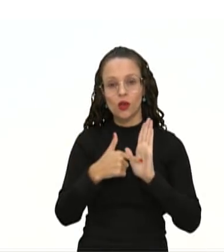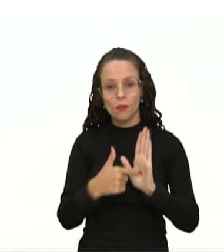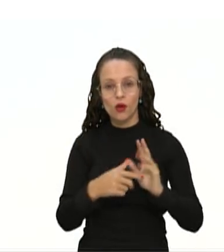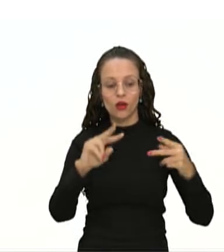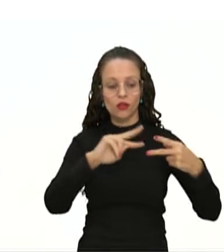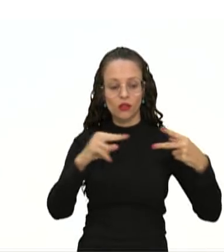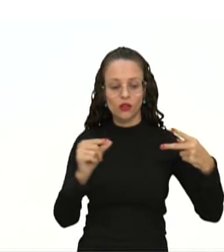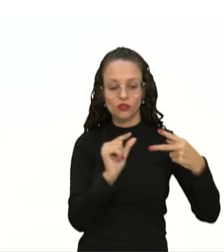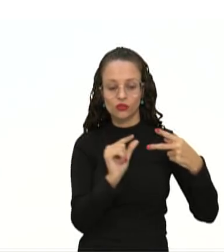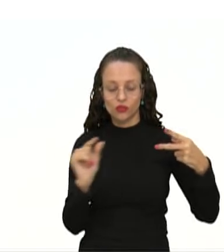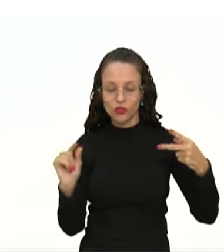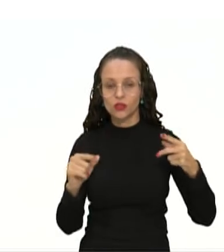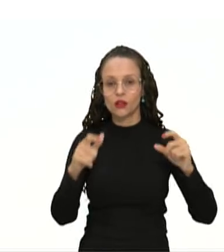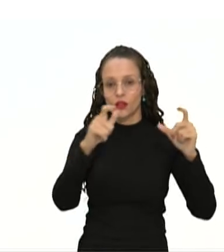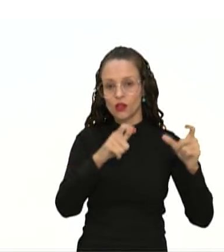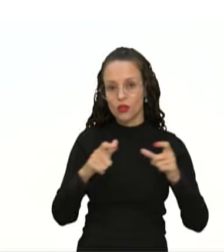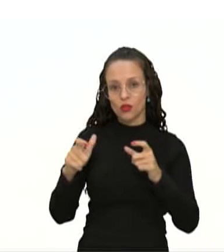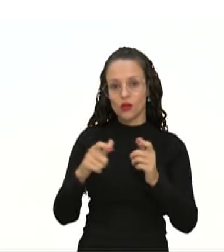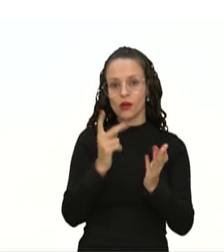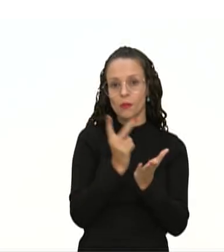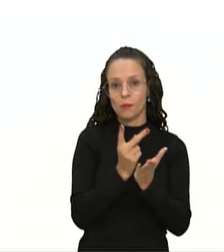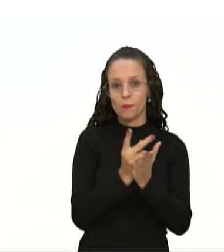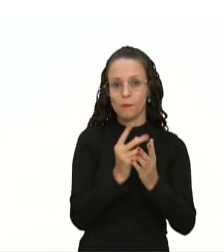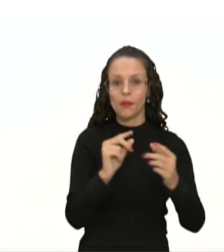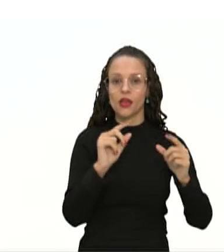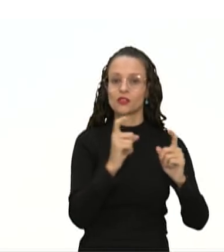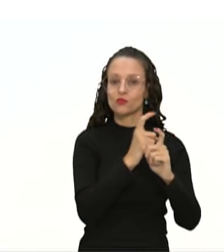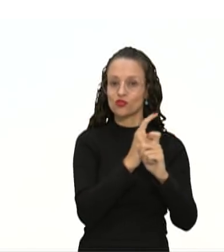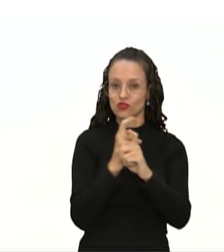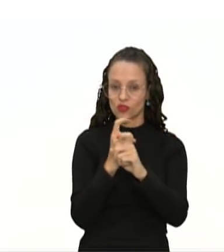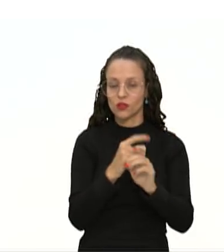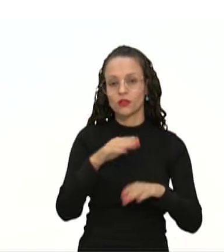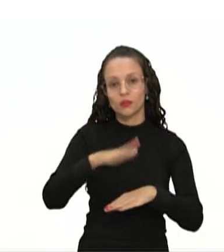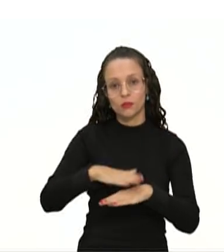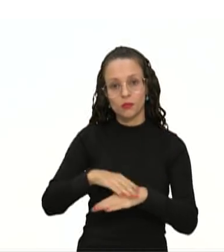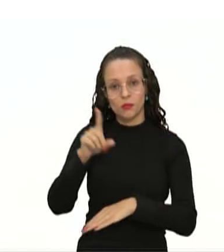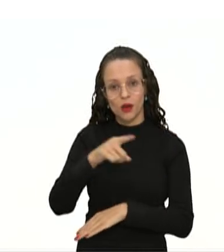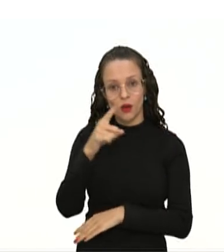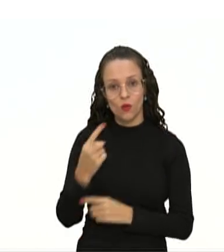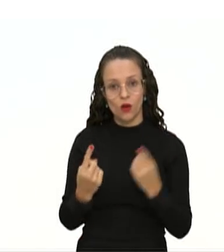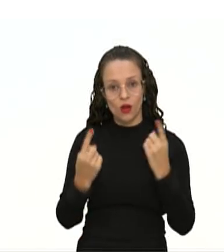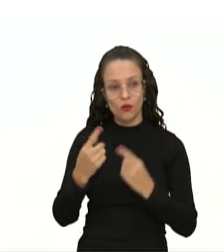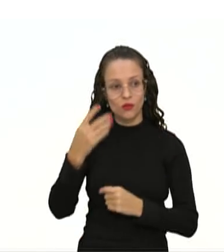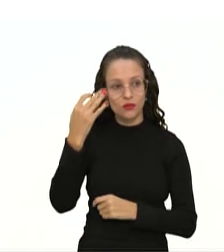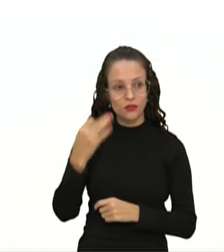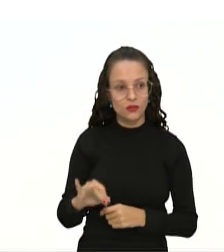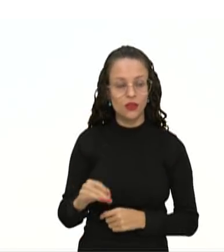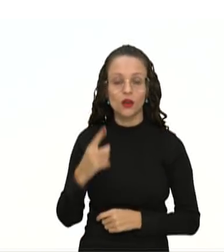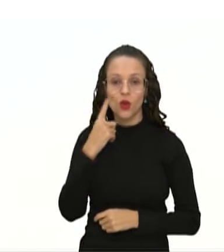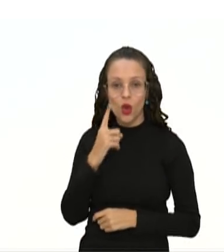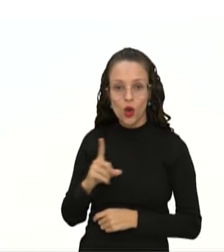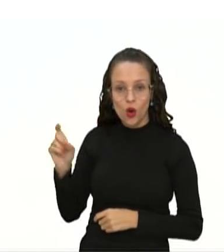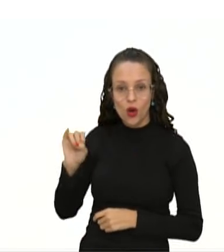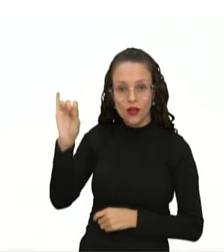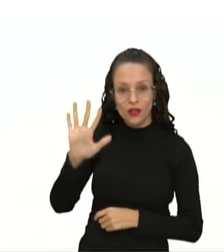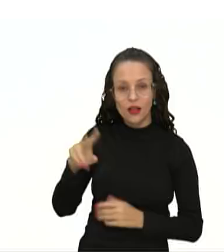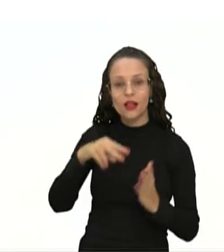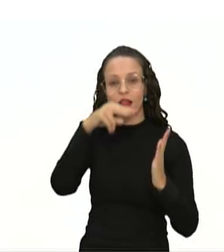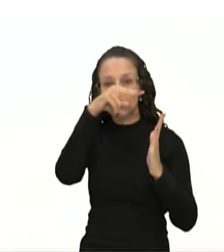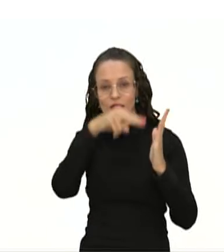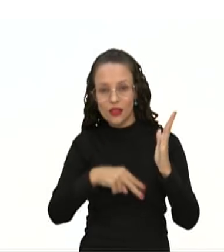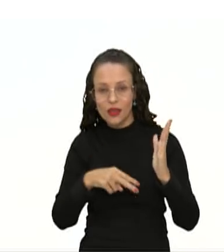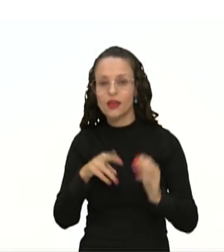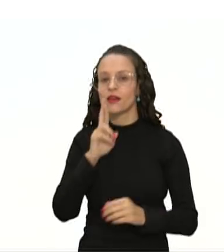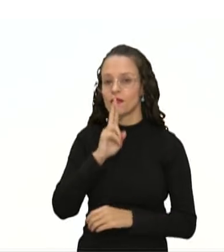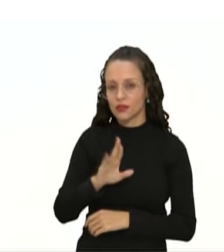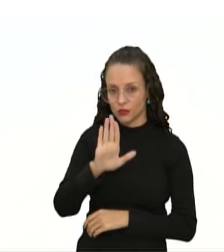alelos localizados no mesmo par de homólogos. Assinale a alternativa correta. Então, olhem o desenho, leiam as alternativas